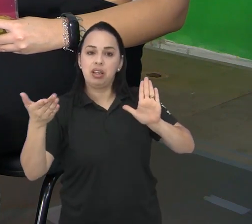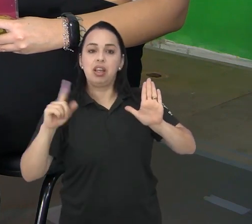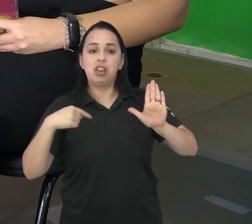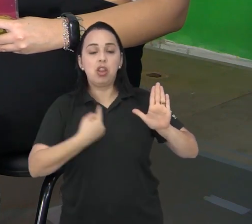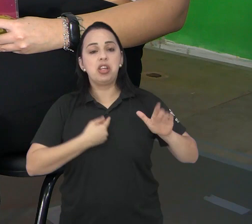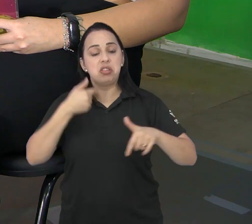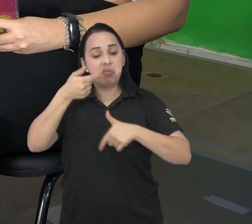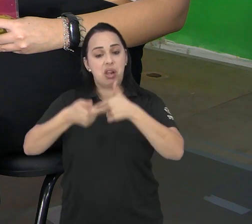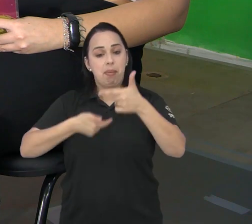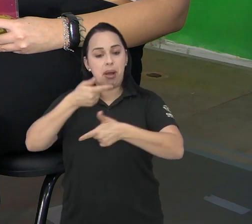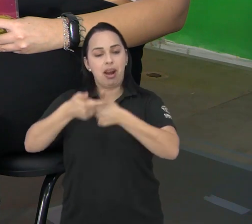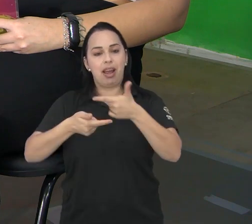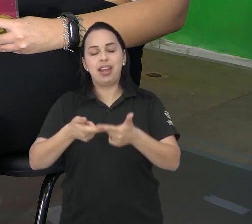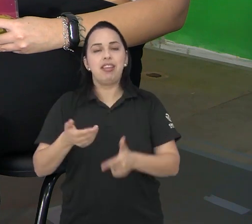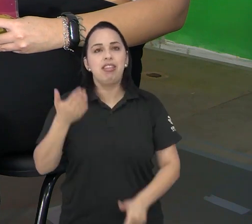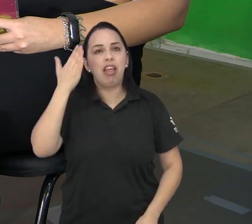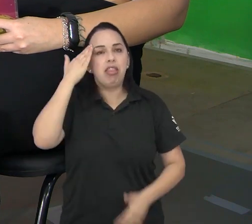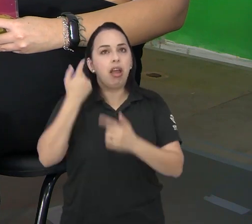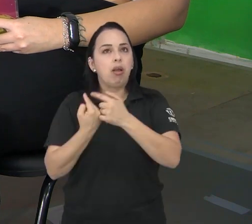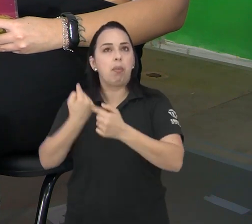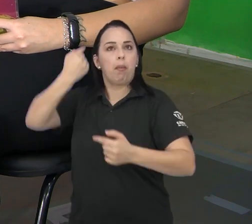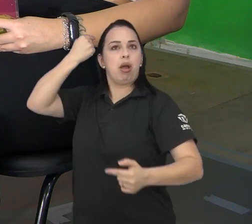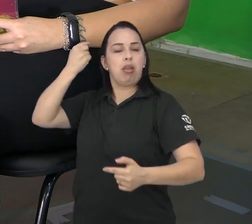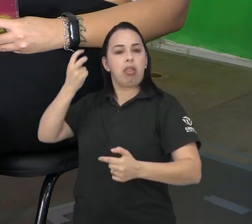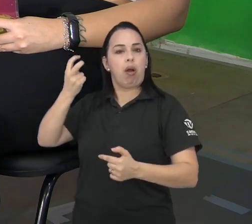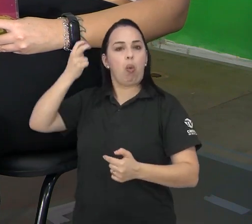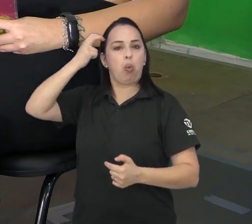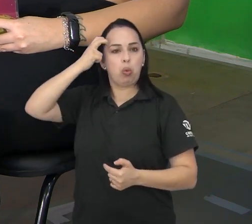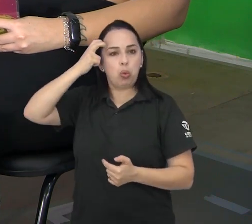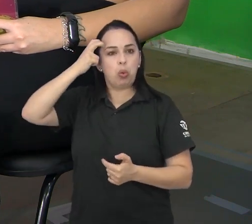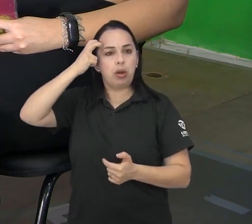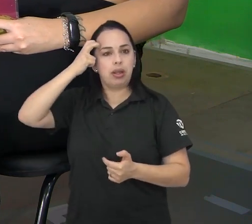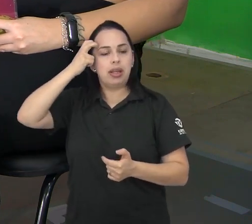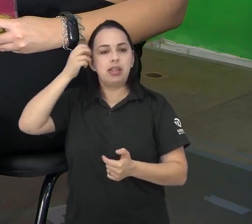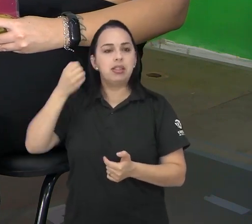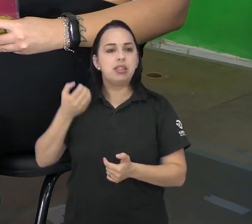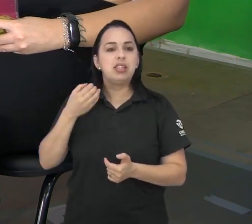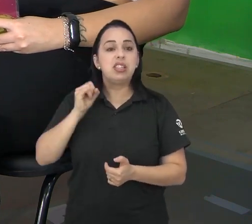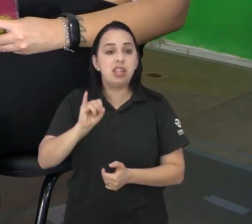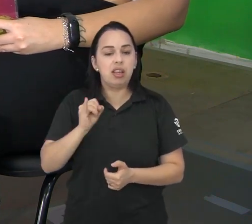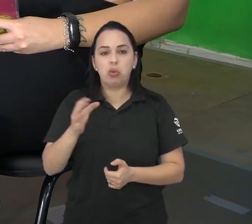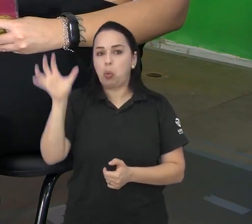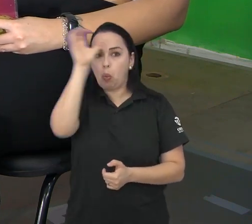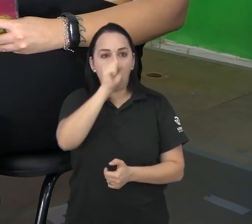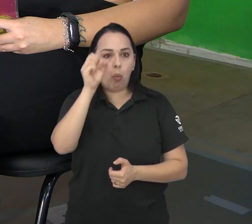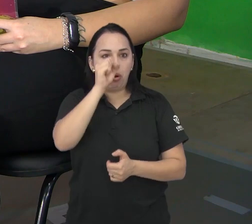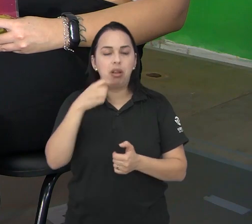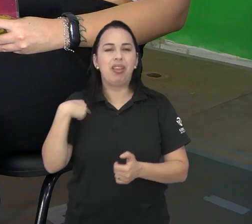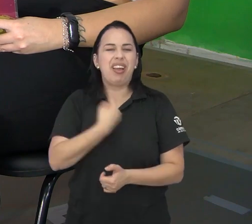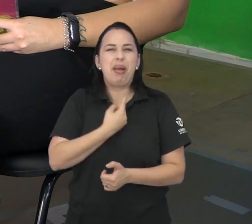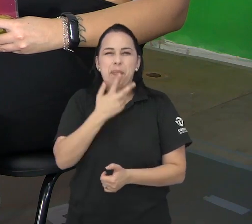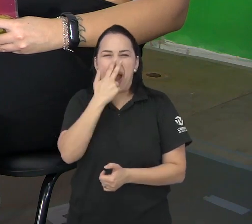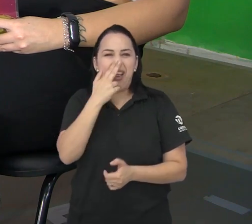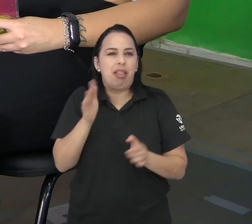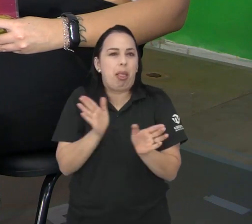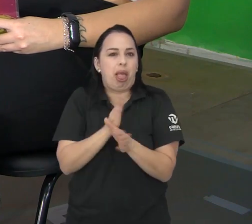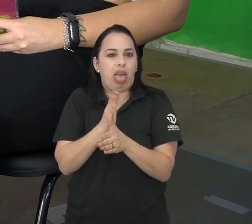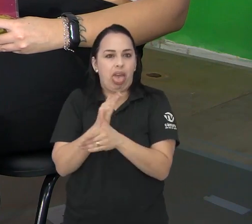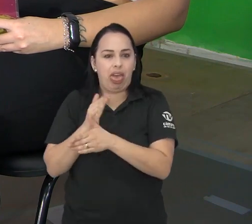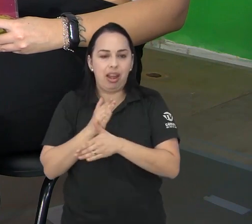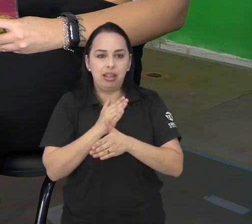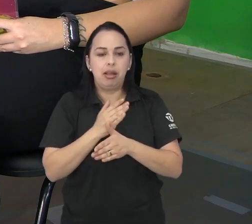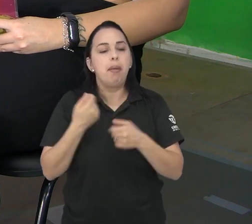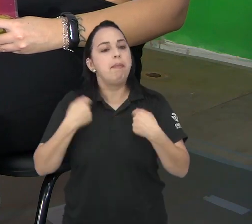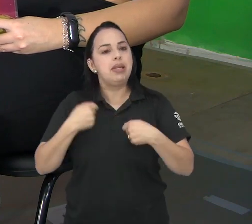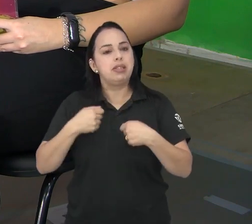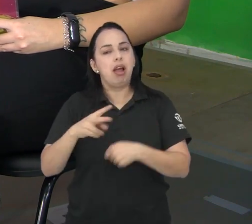trabalhar isso para a gente entender a nossa cultura, porque se a gente não entende a nossa cultura, a gente fica perdido aí no mundo, né? Com certeza. Se apegar